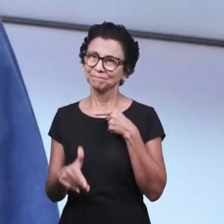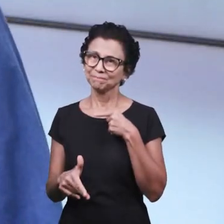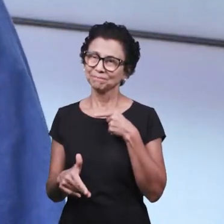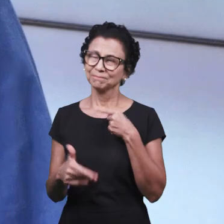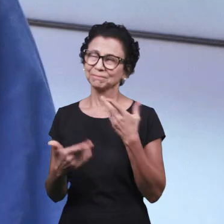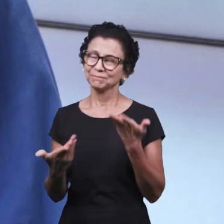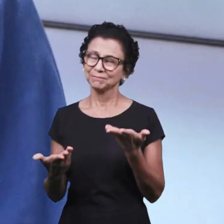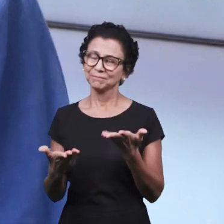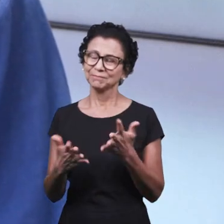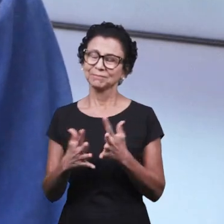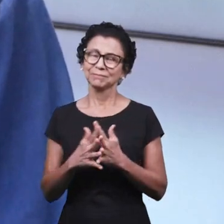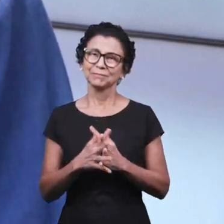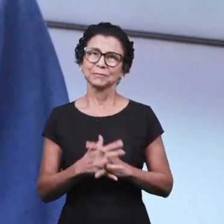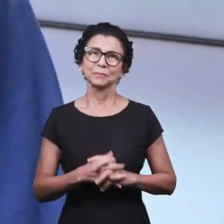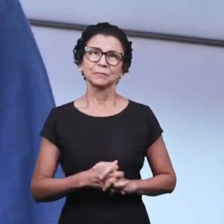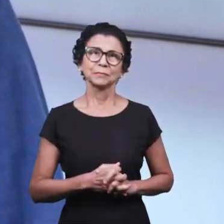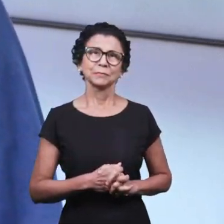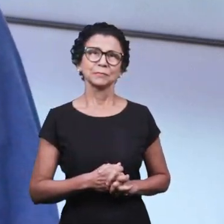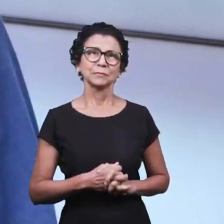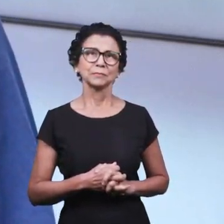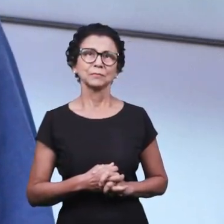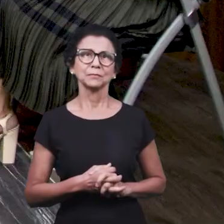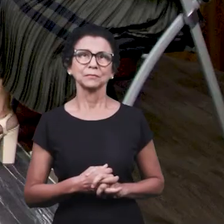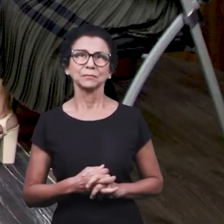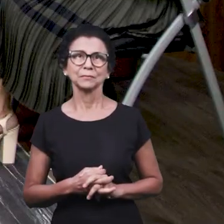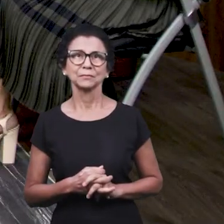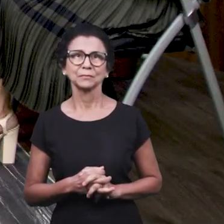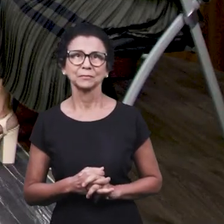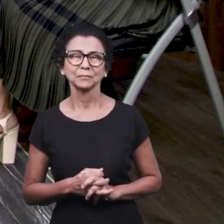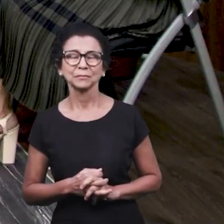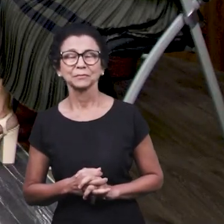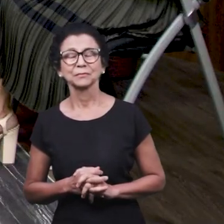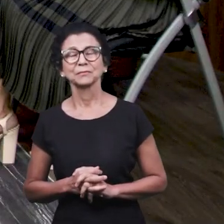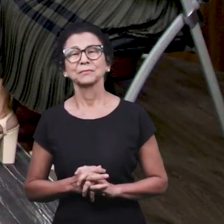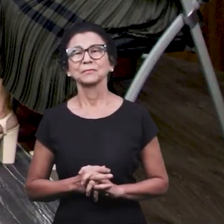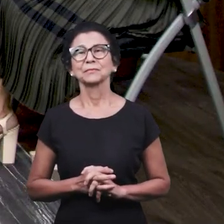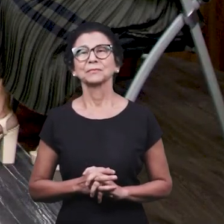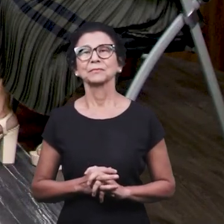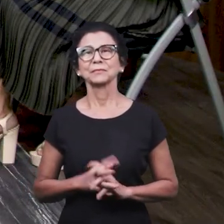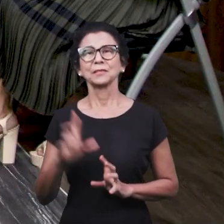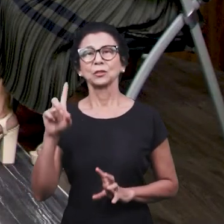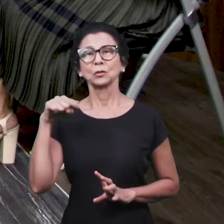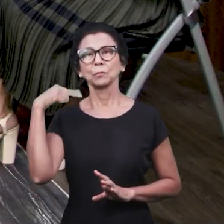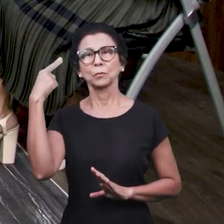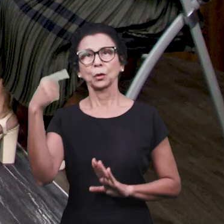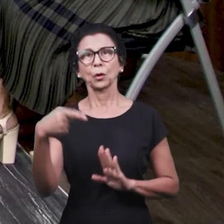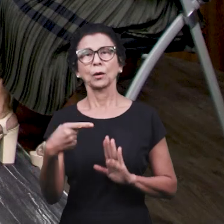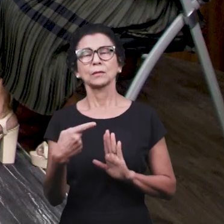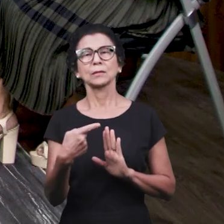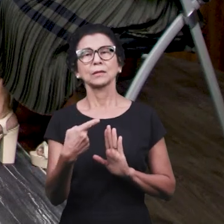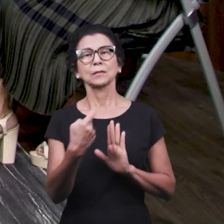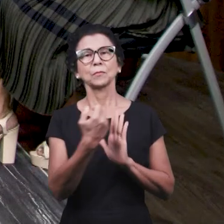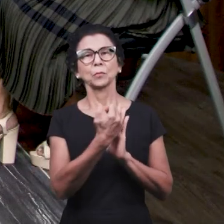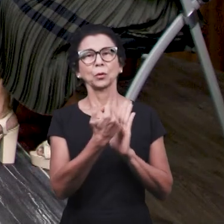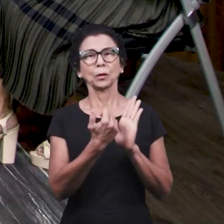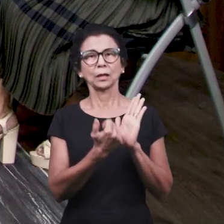prazerosa, mas nós vamos continuar depois, não é isso, Fernanda? Então, aguardem